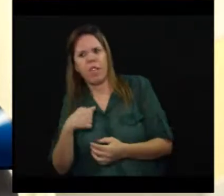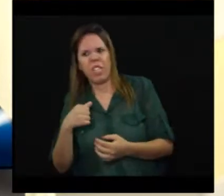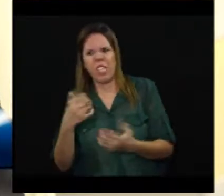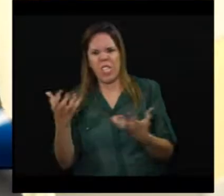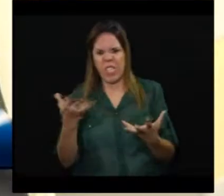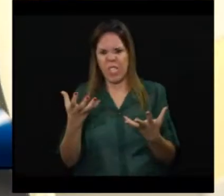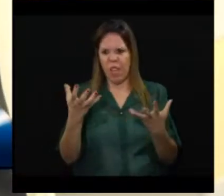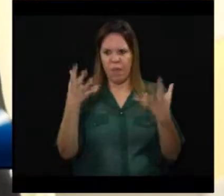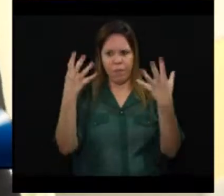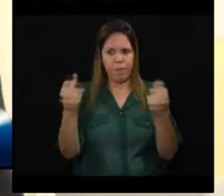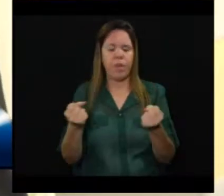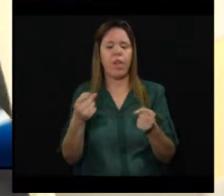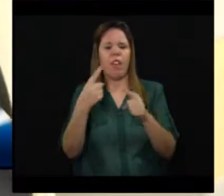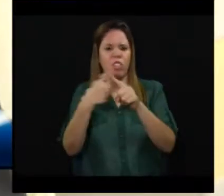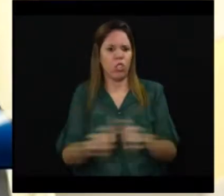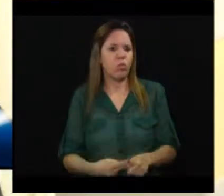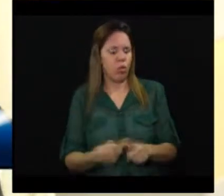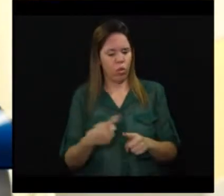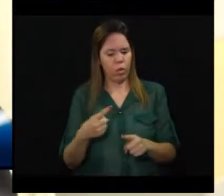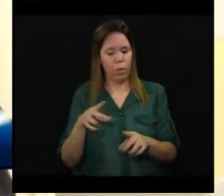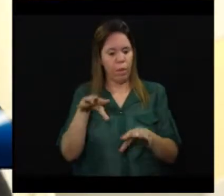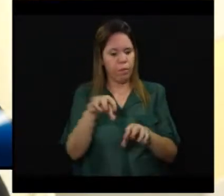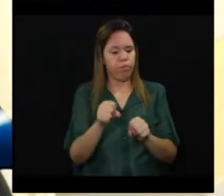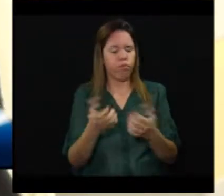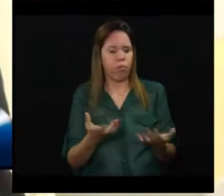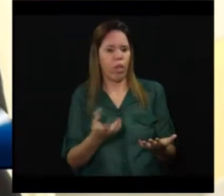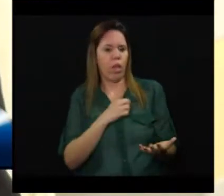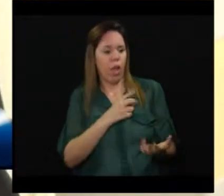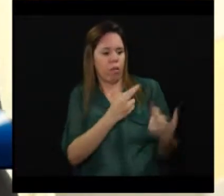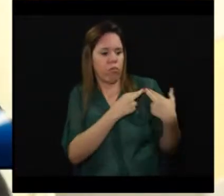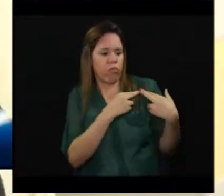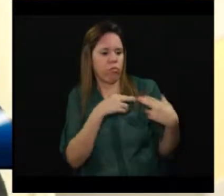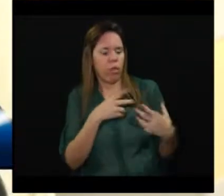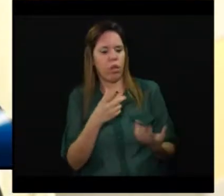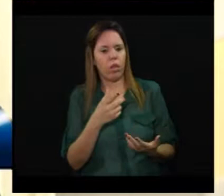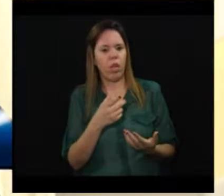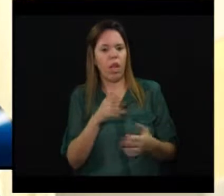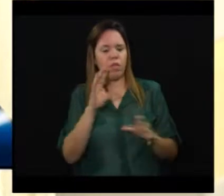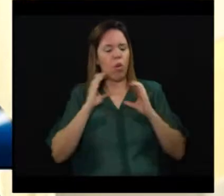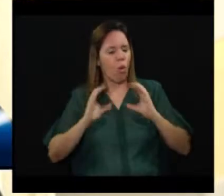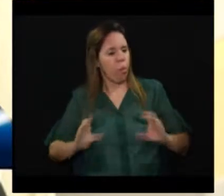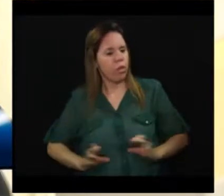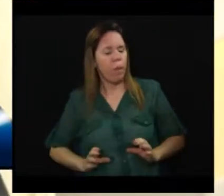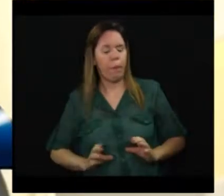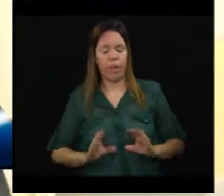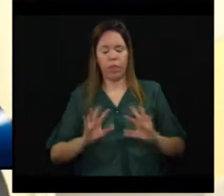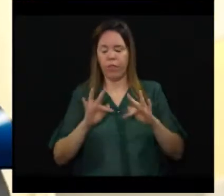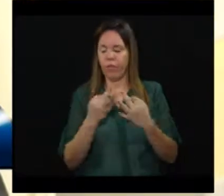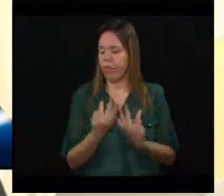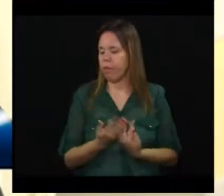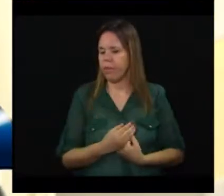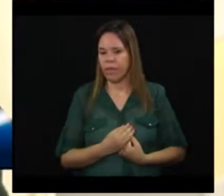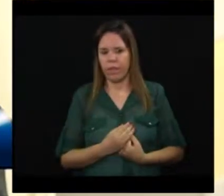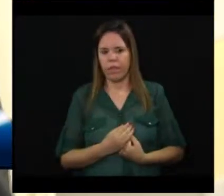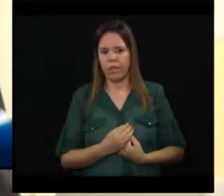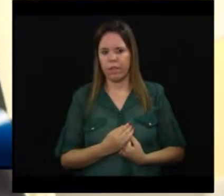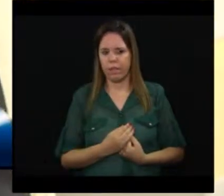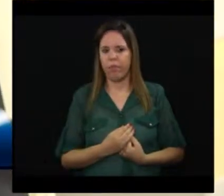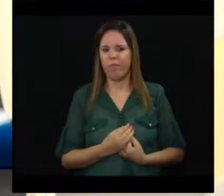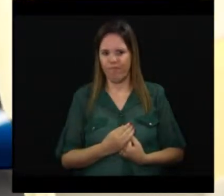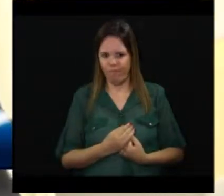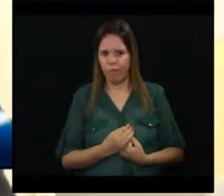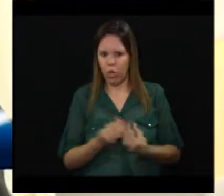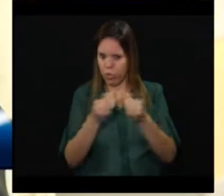da criança, aquele comportamento irracional, às vezes, dos pais, dos genitores, acaba comprometendo toda a